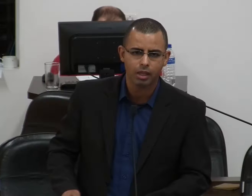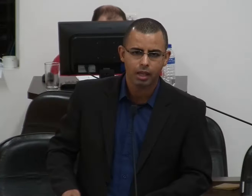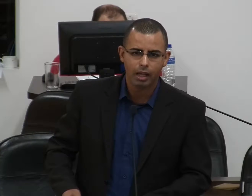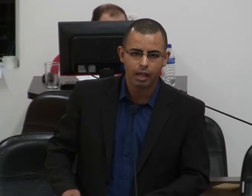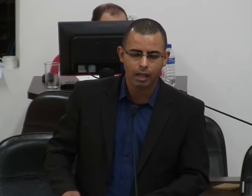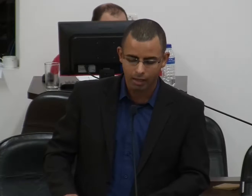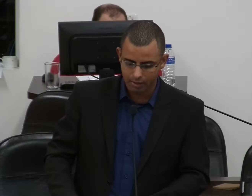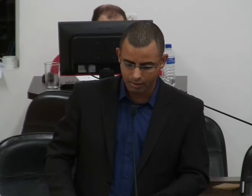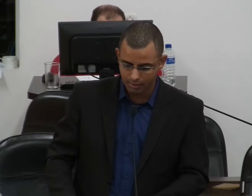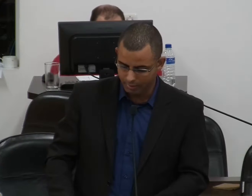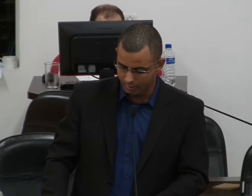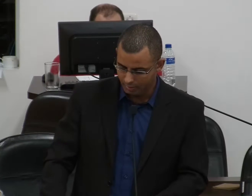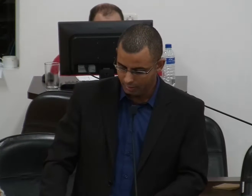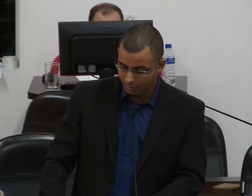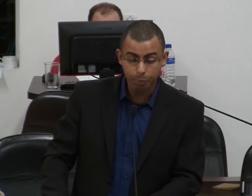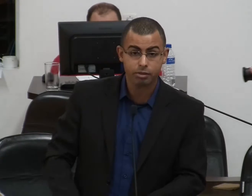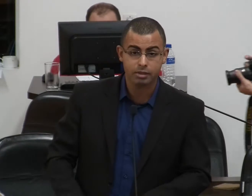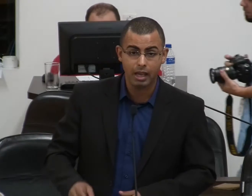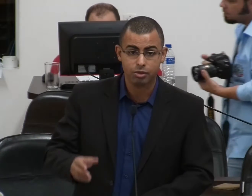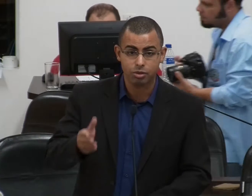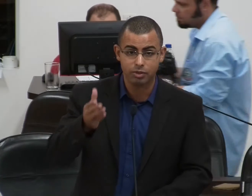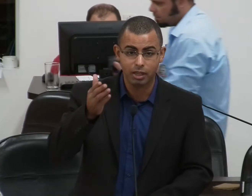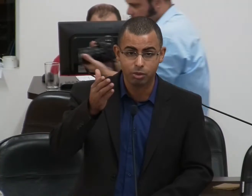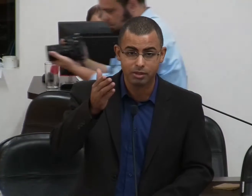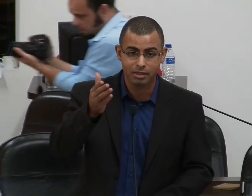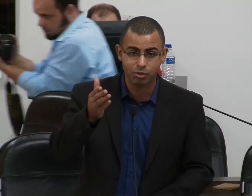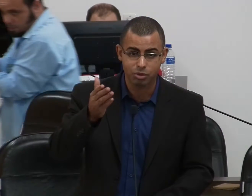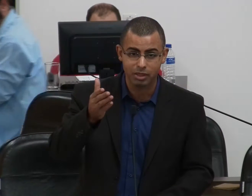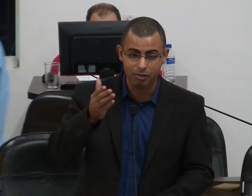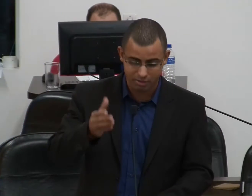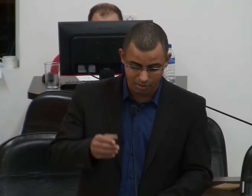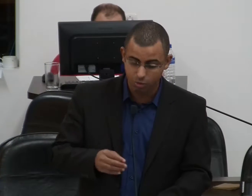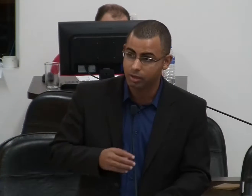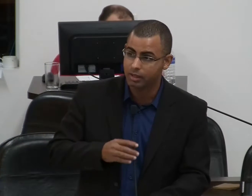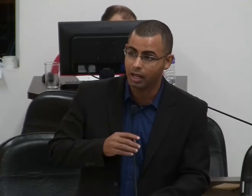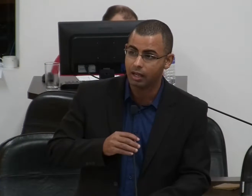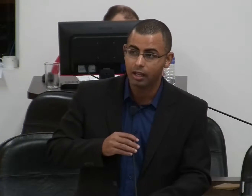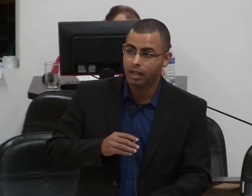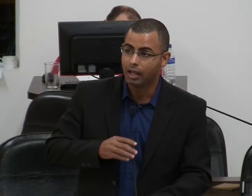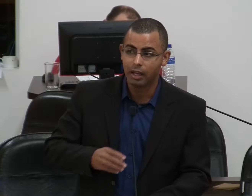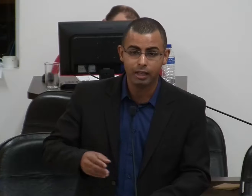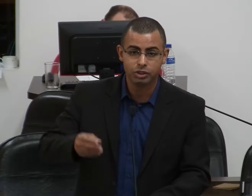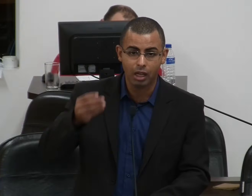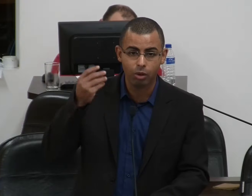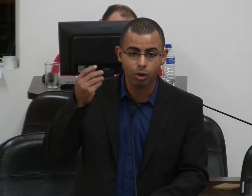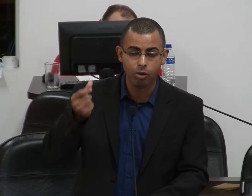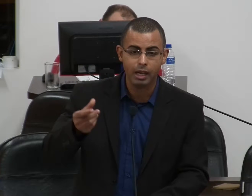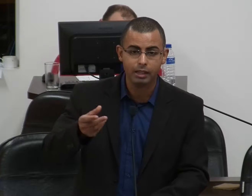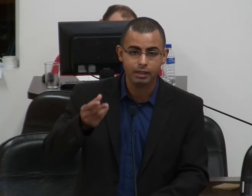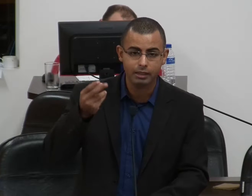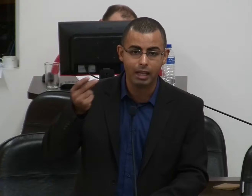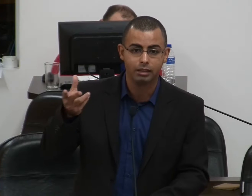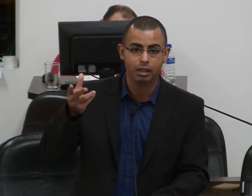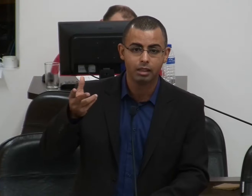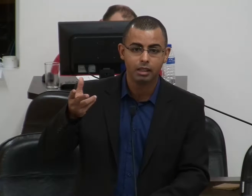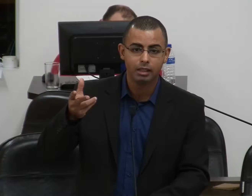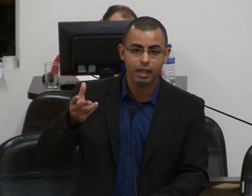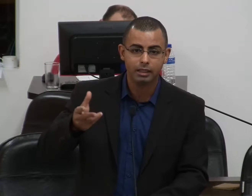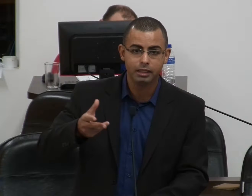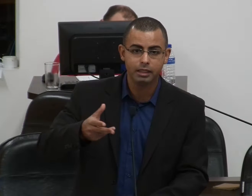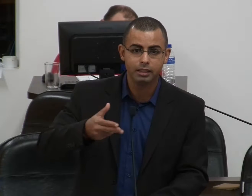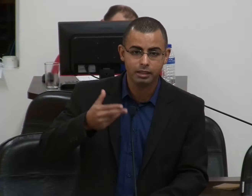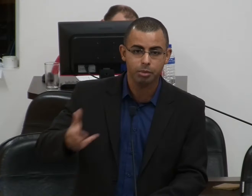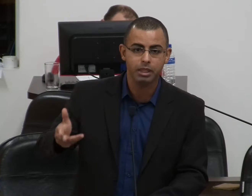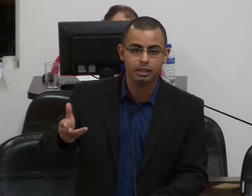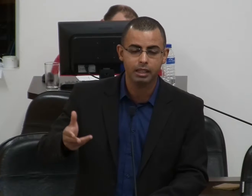presidente. E processos, vereador Estevão, o senhor deve se recordar, de a longa data,